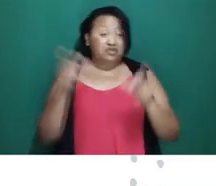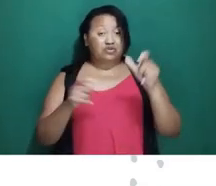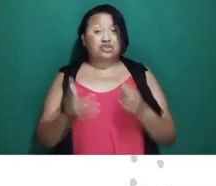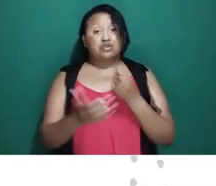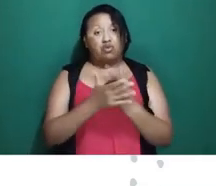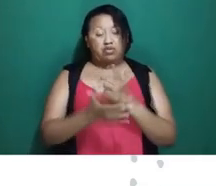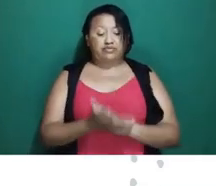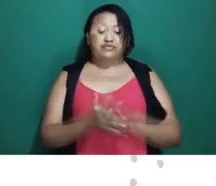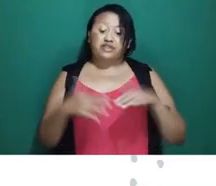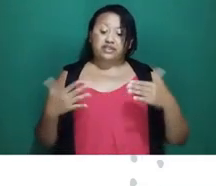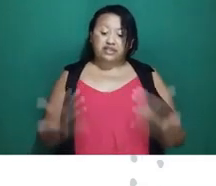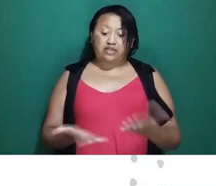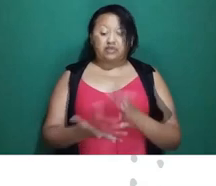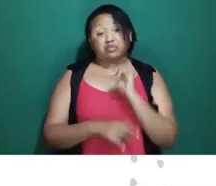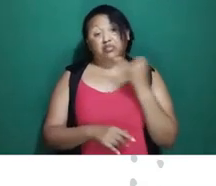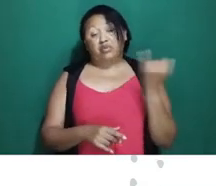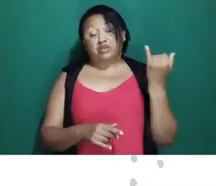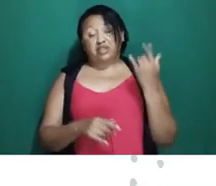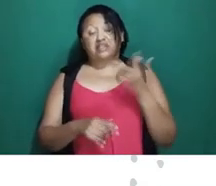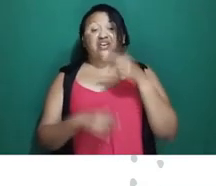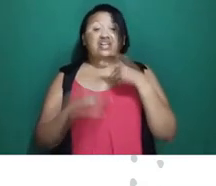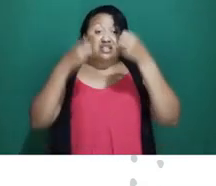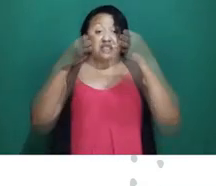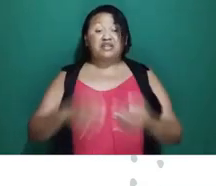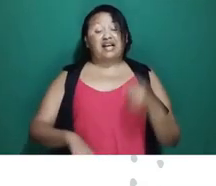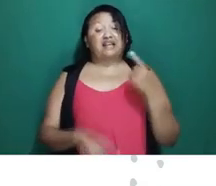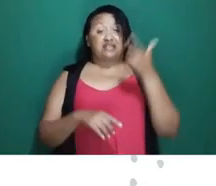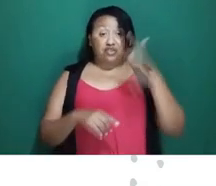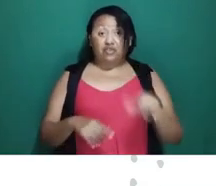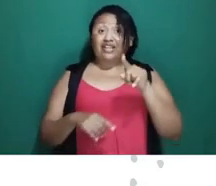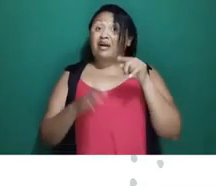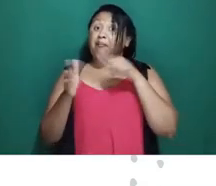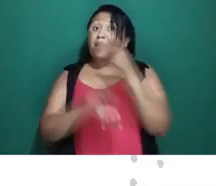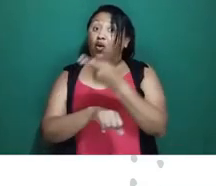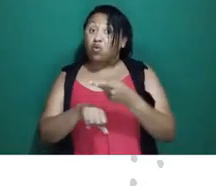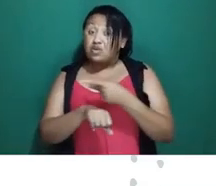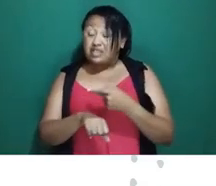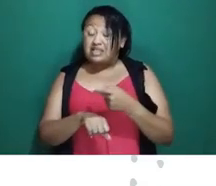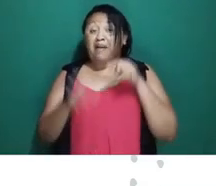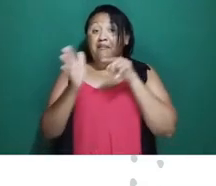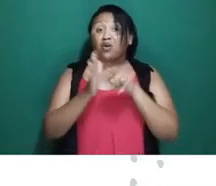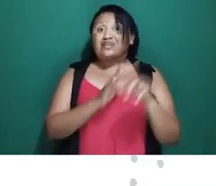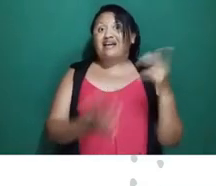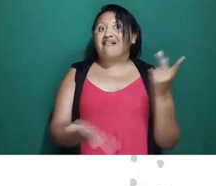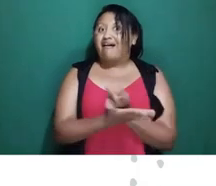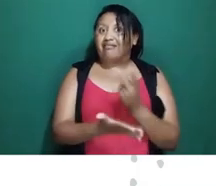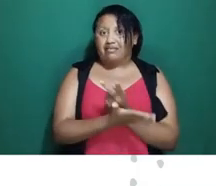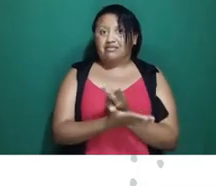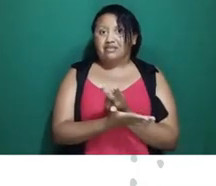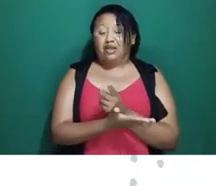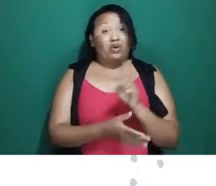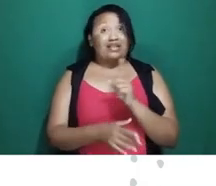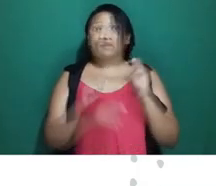é importante né mencionar mais uma vez que a gente tá procurando aqui a alternativa incorreta né O que não